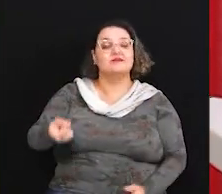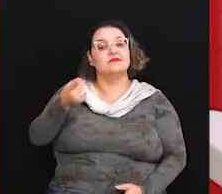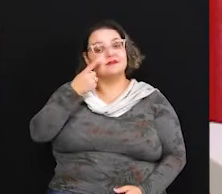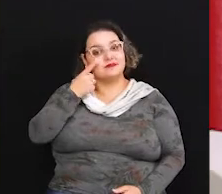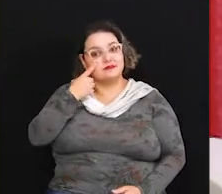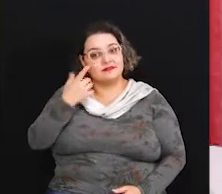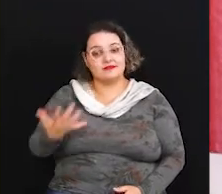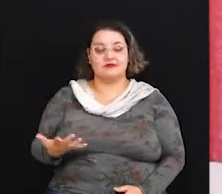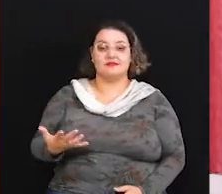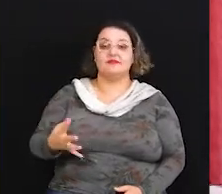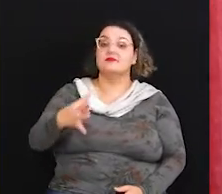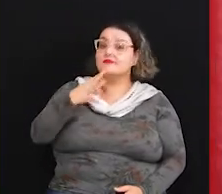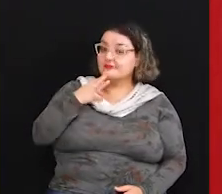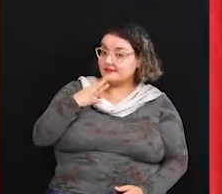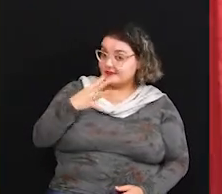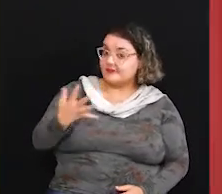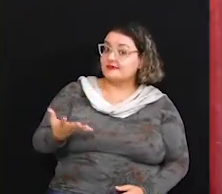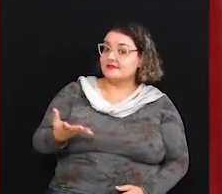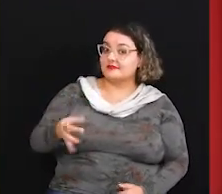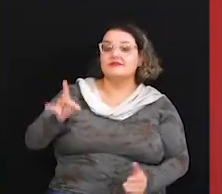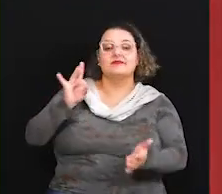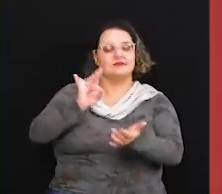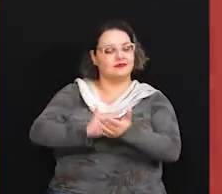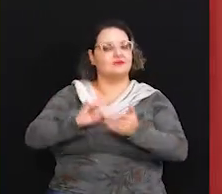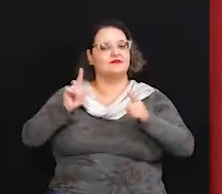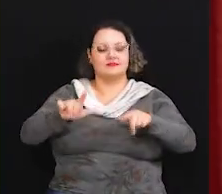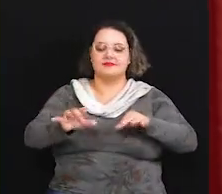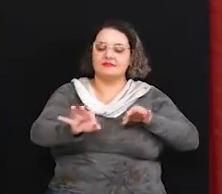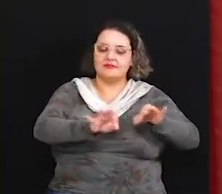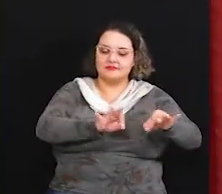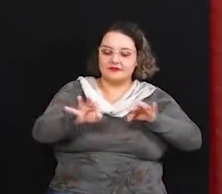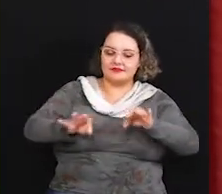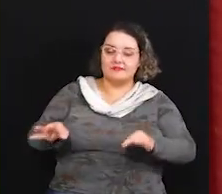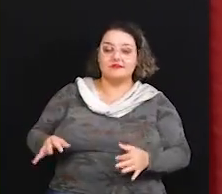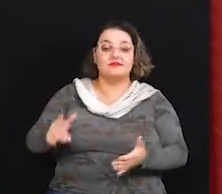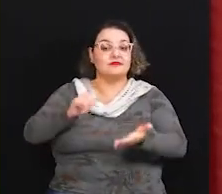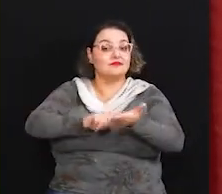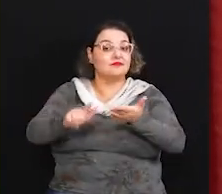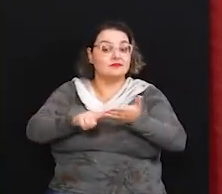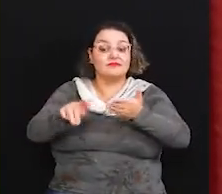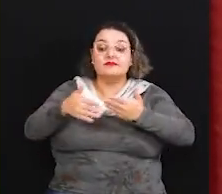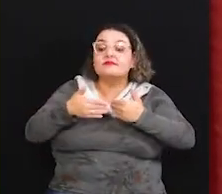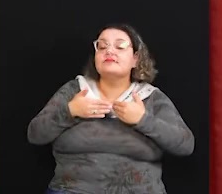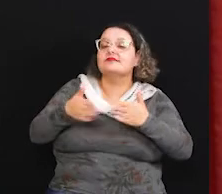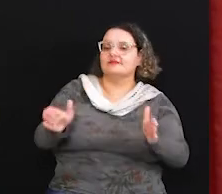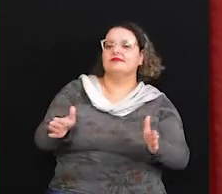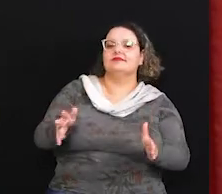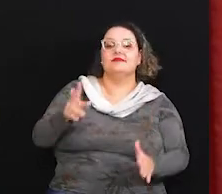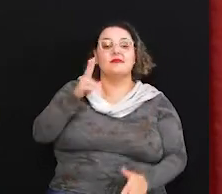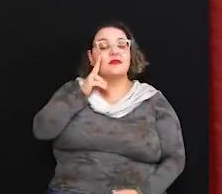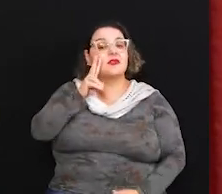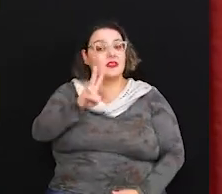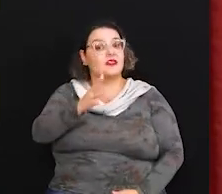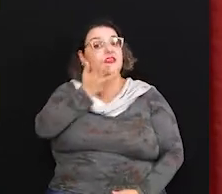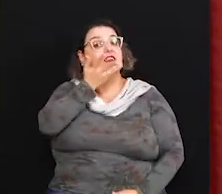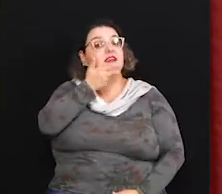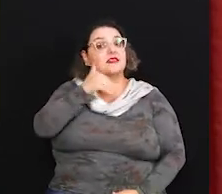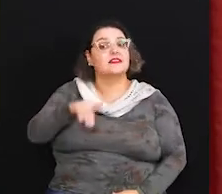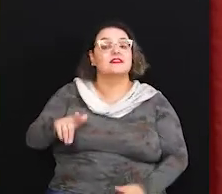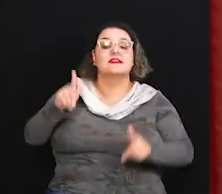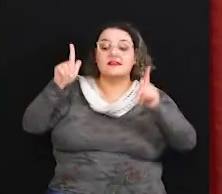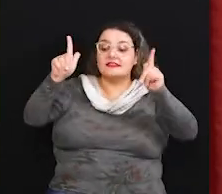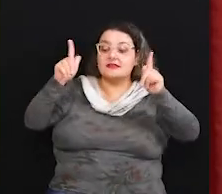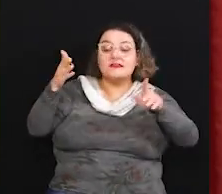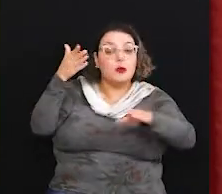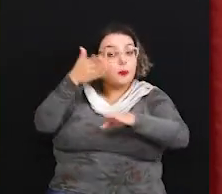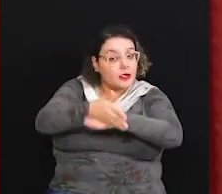pelo que eu pude ver, pelo que eu pude conhecer. É realmente um espaço organizado, é um espaço limpo, é um espaço aberto. Você vê que as crianças estão